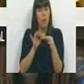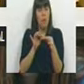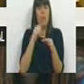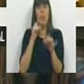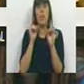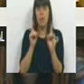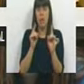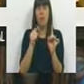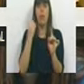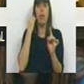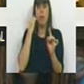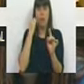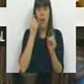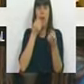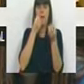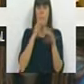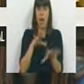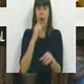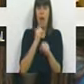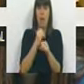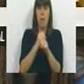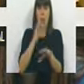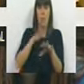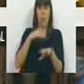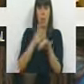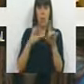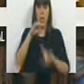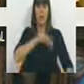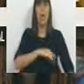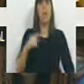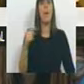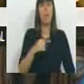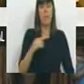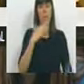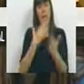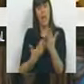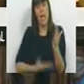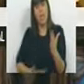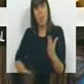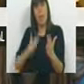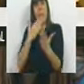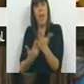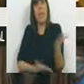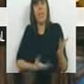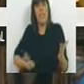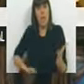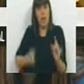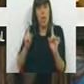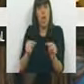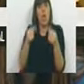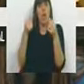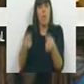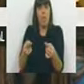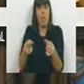Diz assim, depois daqueles que perdem o emprego em consequência do aumento do salário mínimo, causa desemprego, provoca desemprego, depois